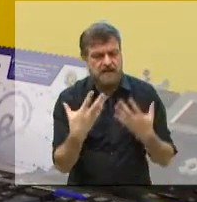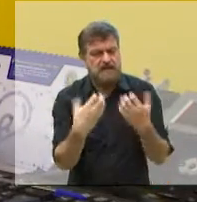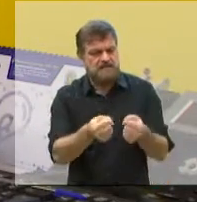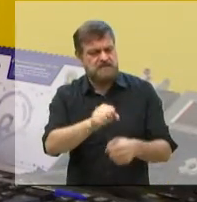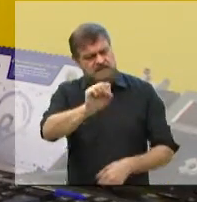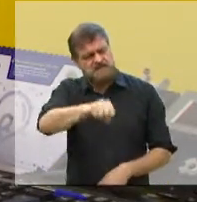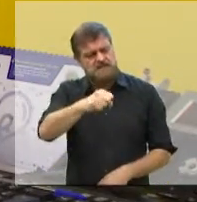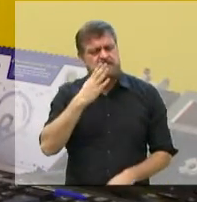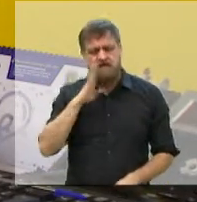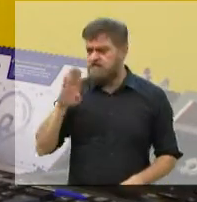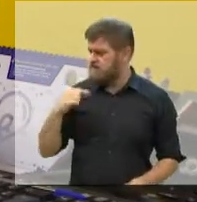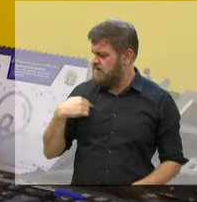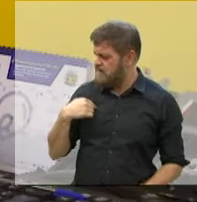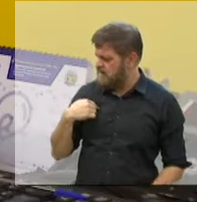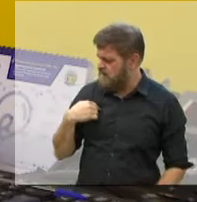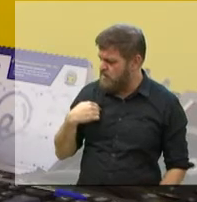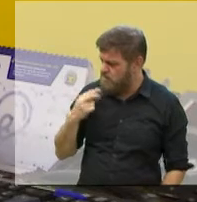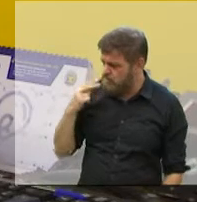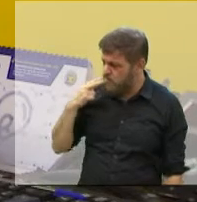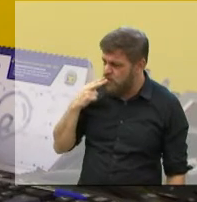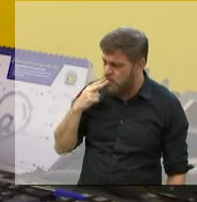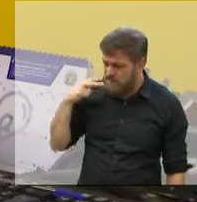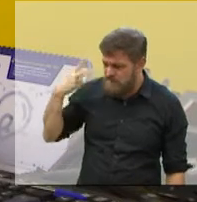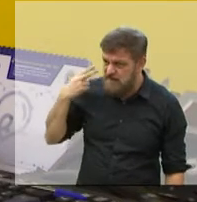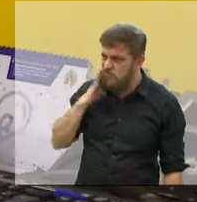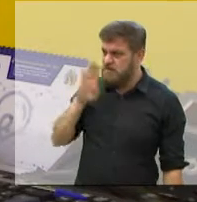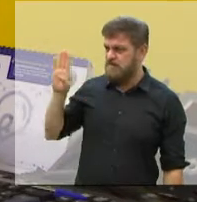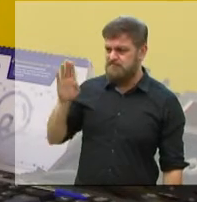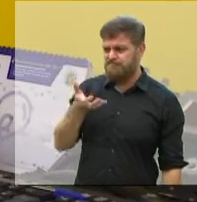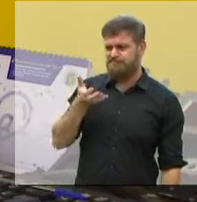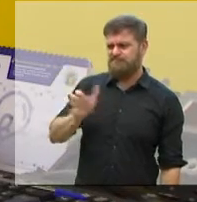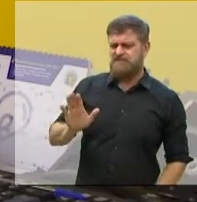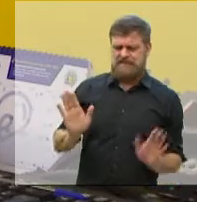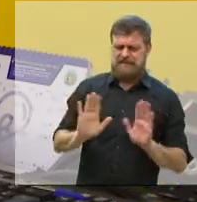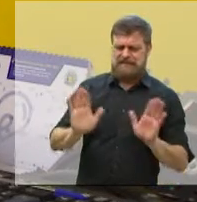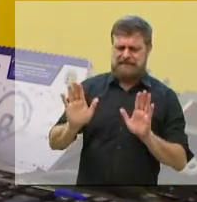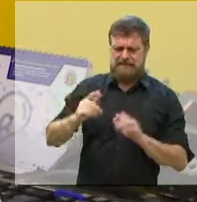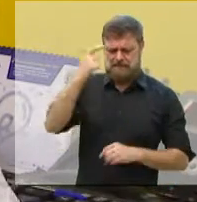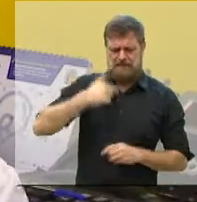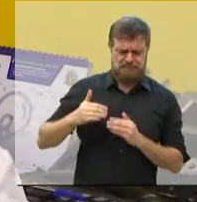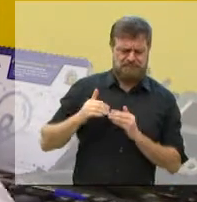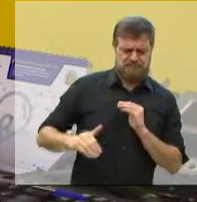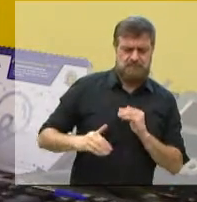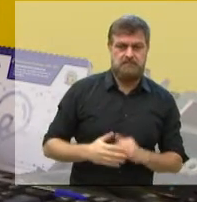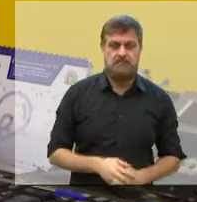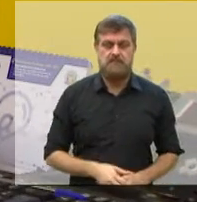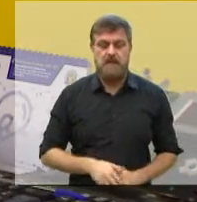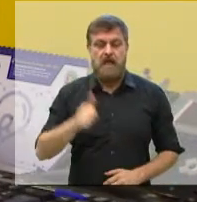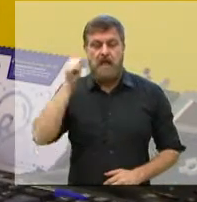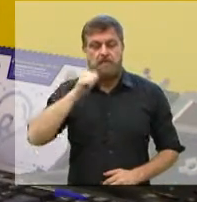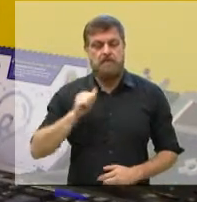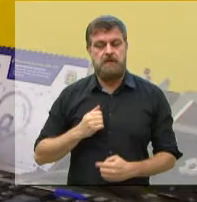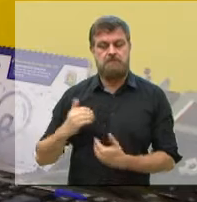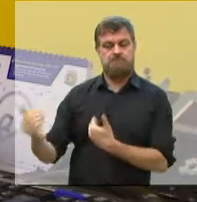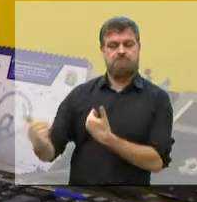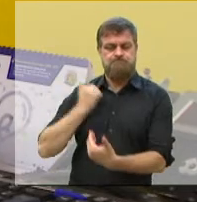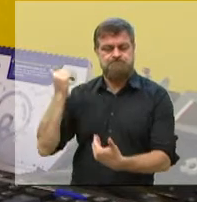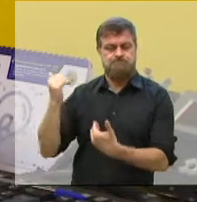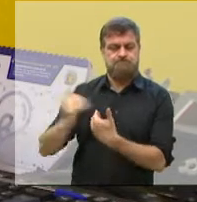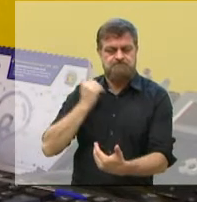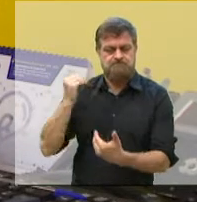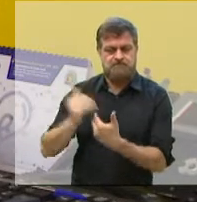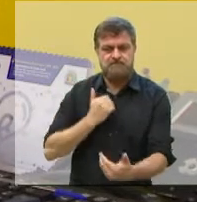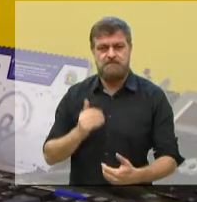vereador. Eu falei assim, não, eu não vou ser vereador, eu não quero, eu acho que eu não nasci para isso. Você vai ser vereador. Bom,